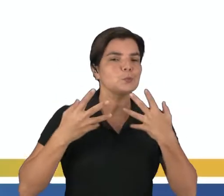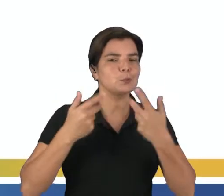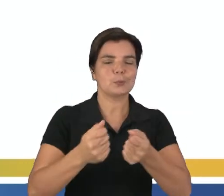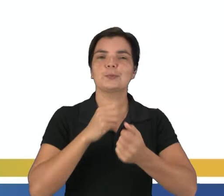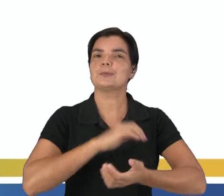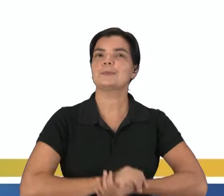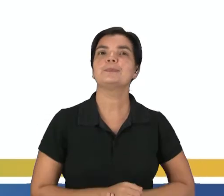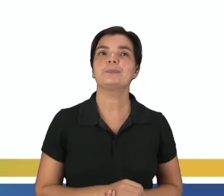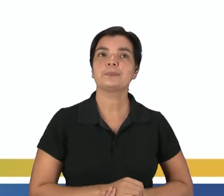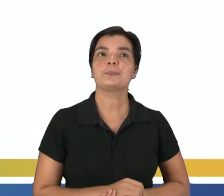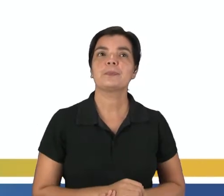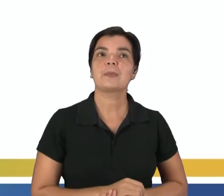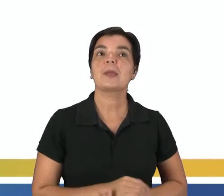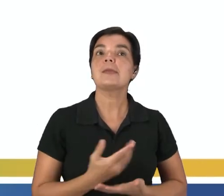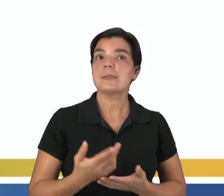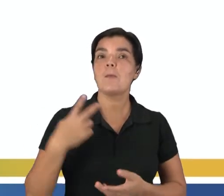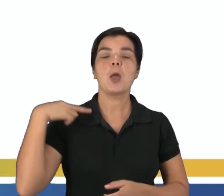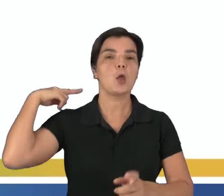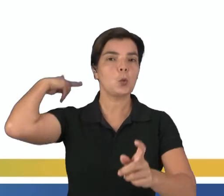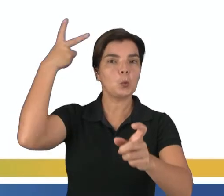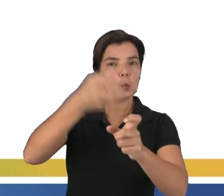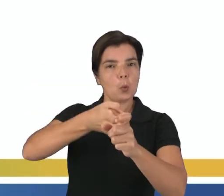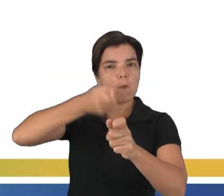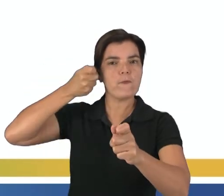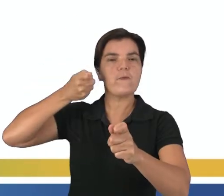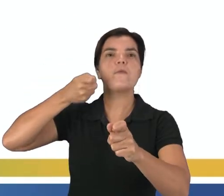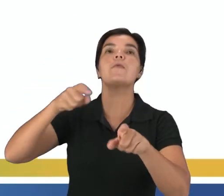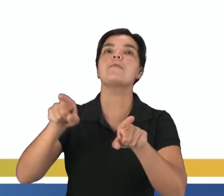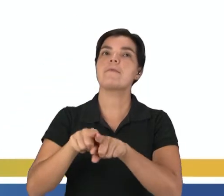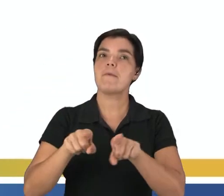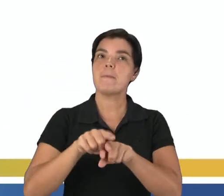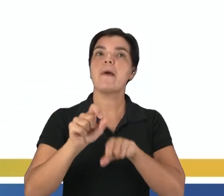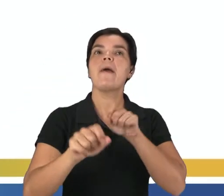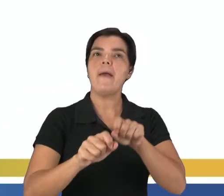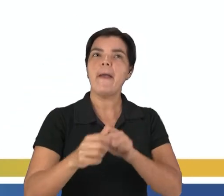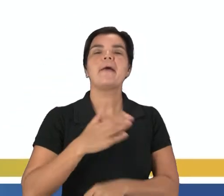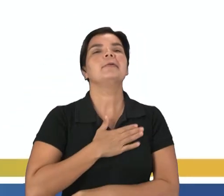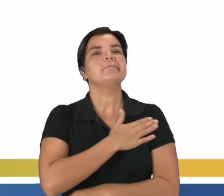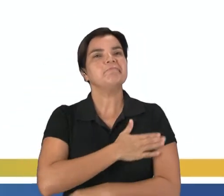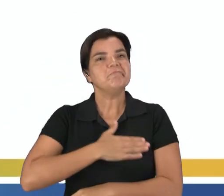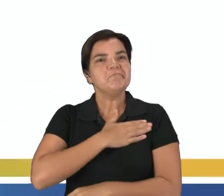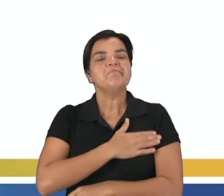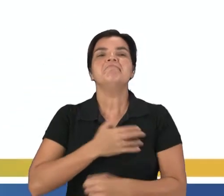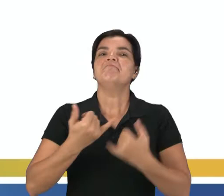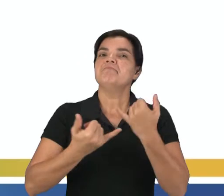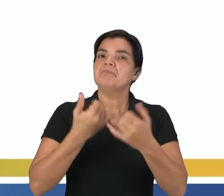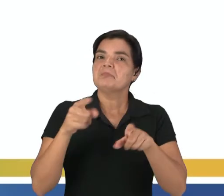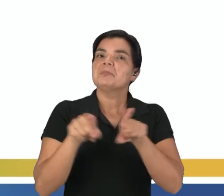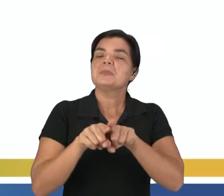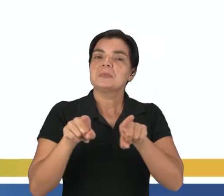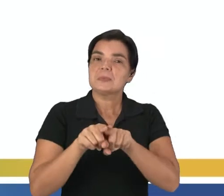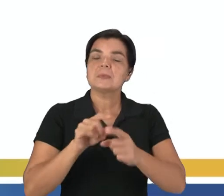adversários para perto. E nós temos também um arco e flecha, né? O arco e flecha, ele é bem